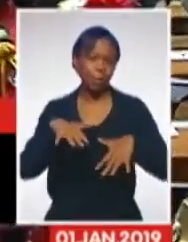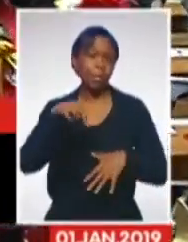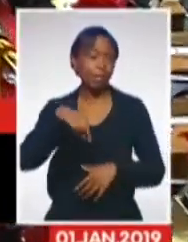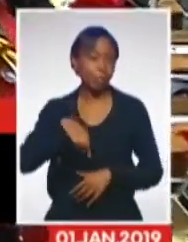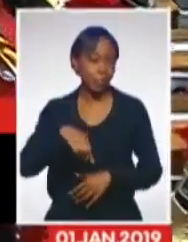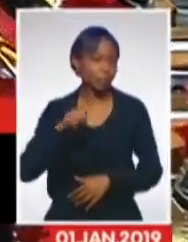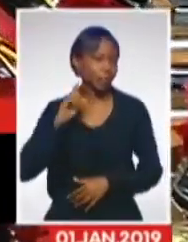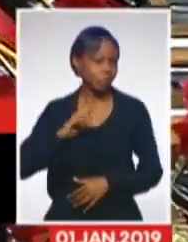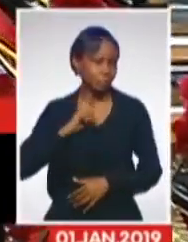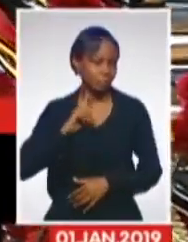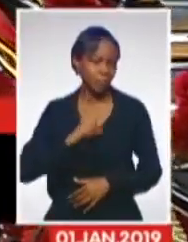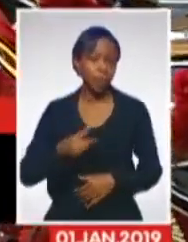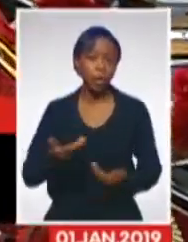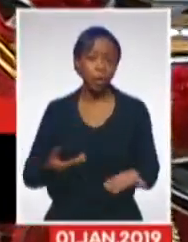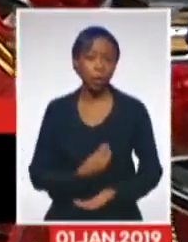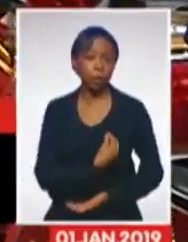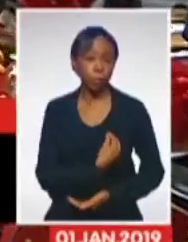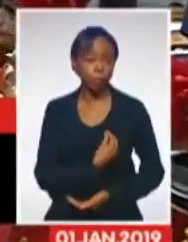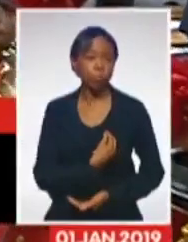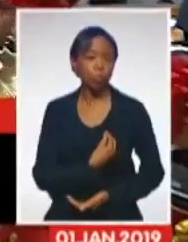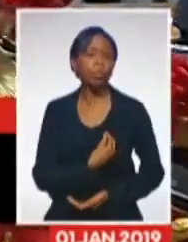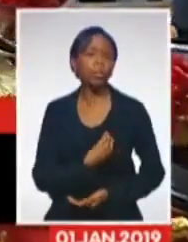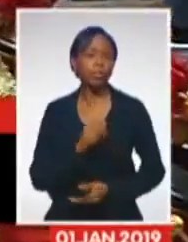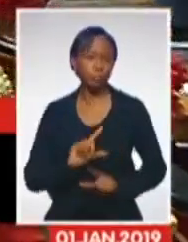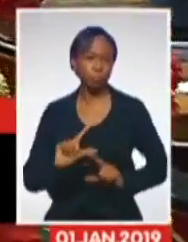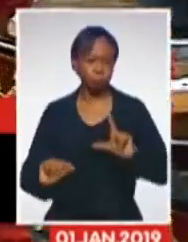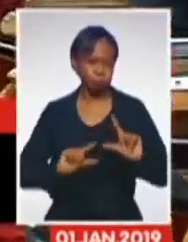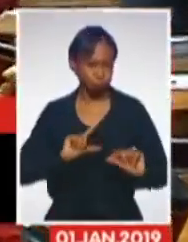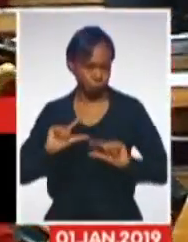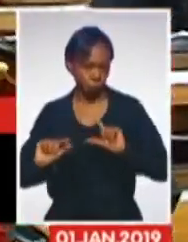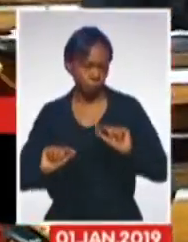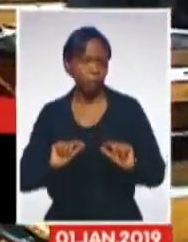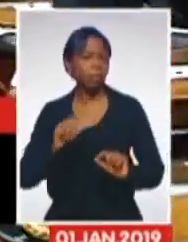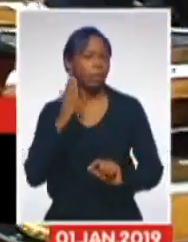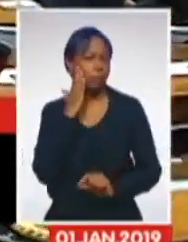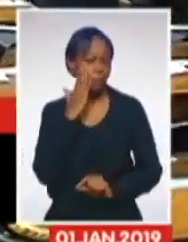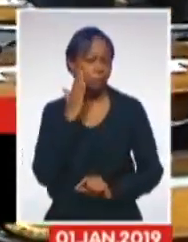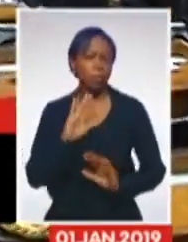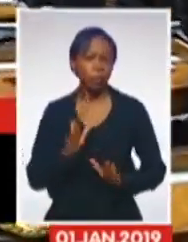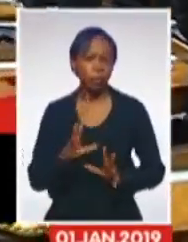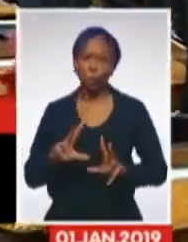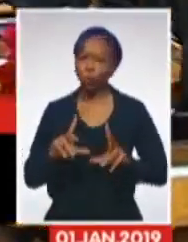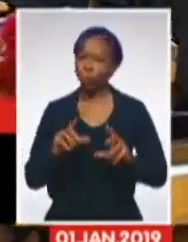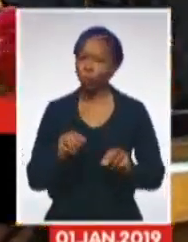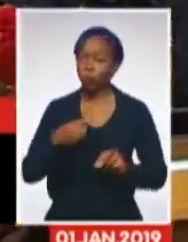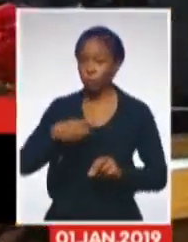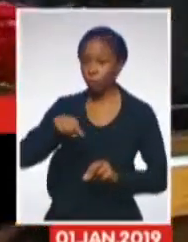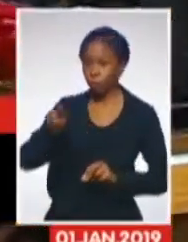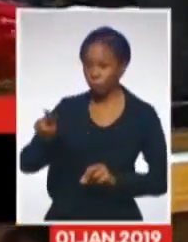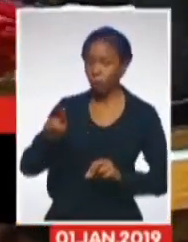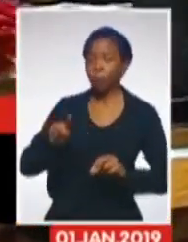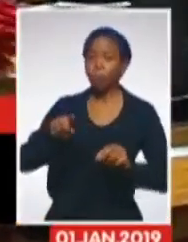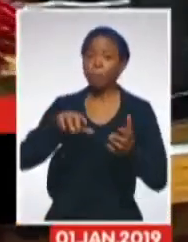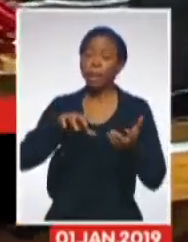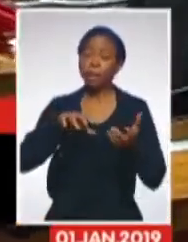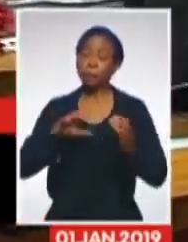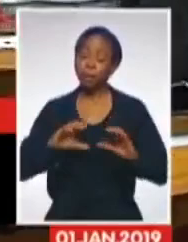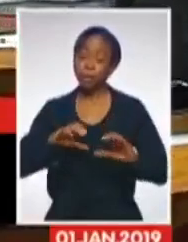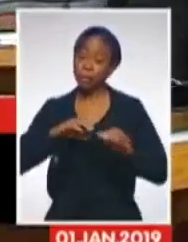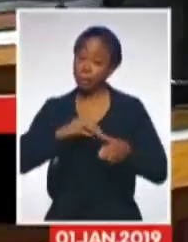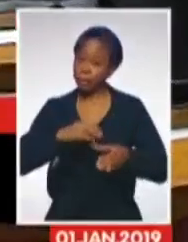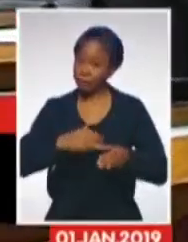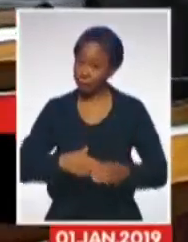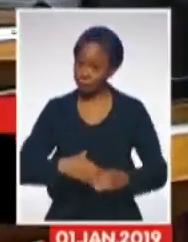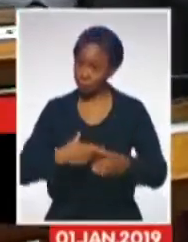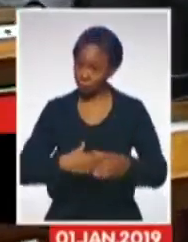Minas. Nesse momento, os convidados estão saindo. Acreditamos que todos vão se dirigir à cidade administrativa, onde daqui a pouquinho, né,